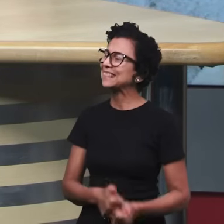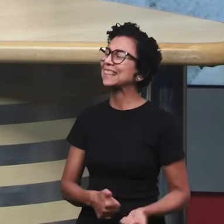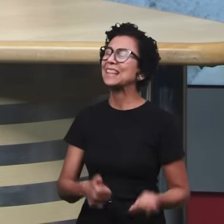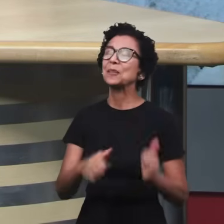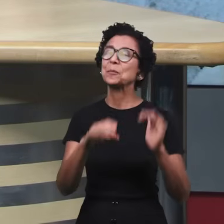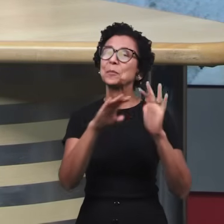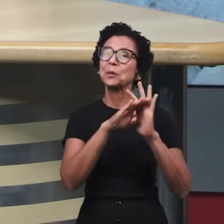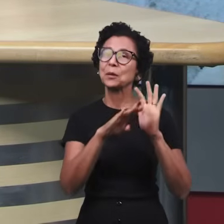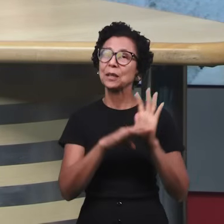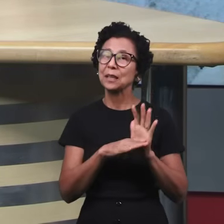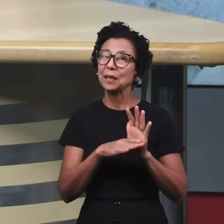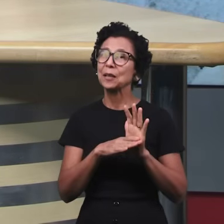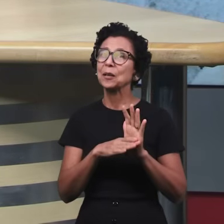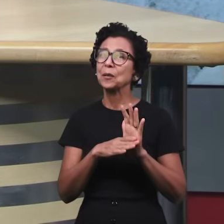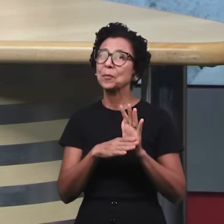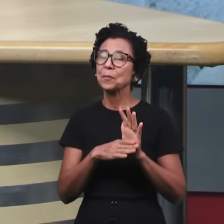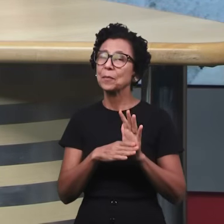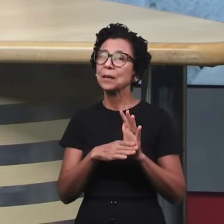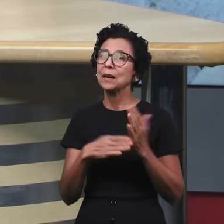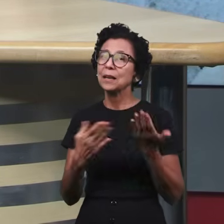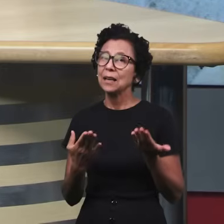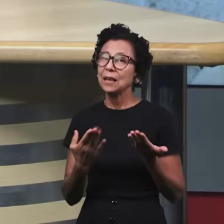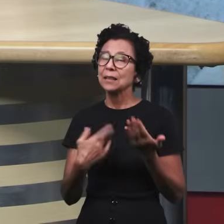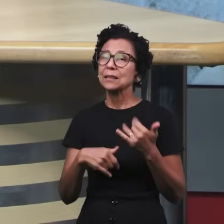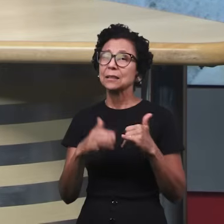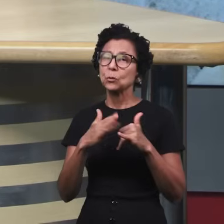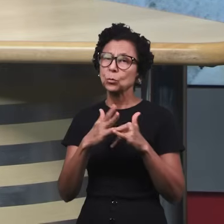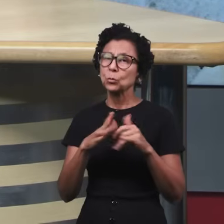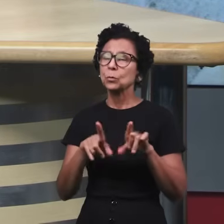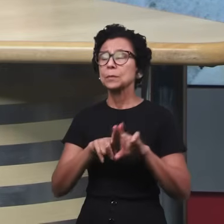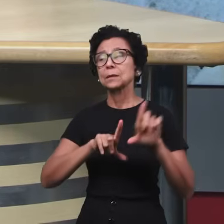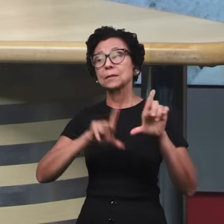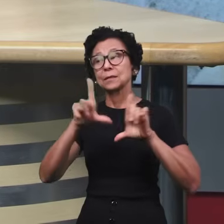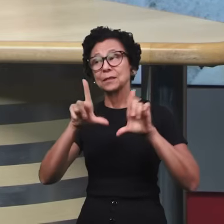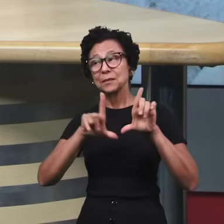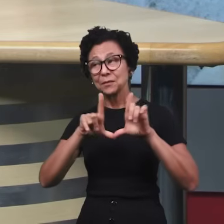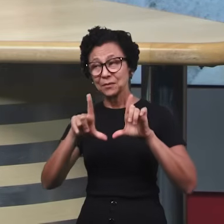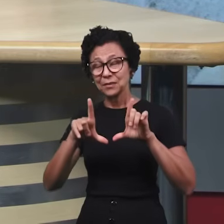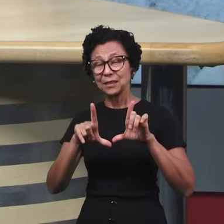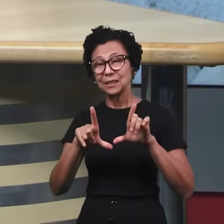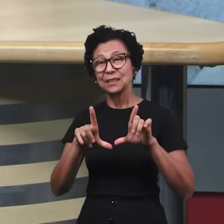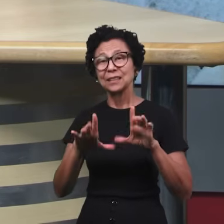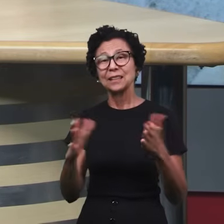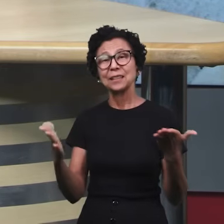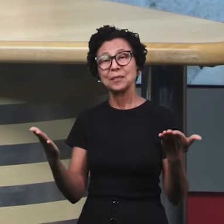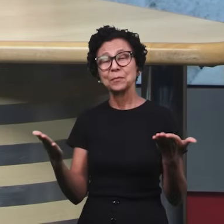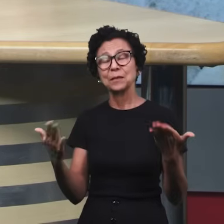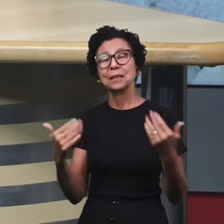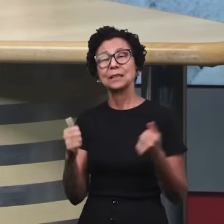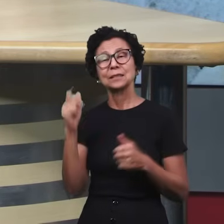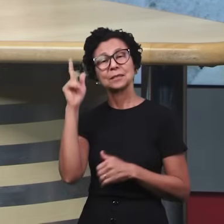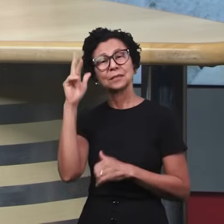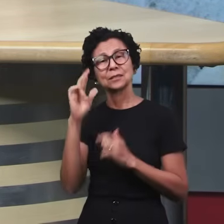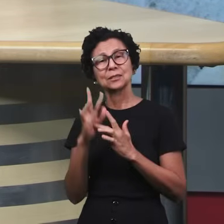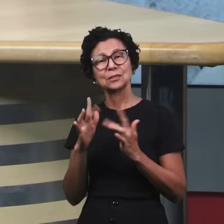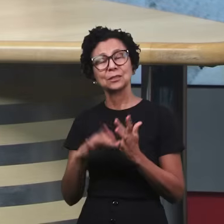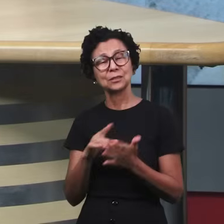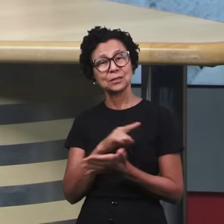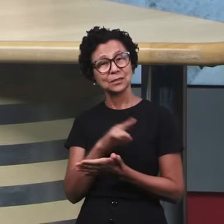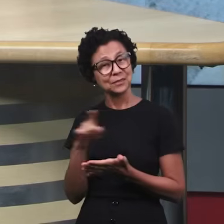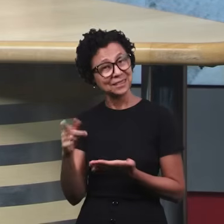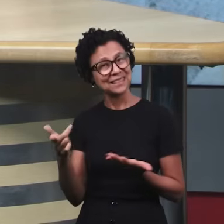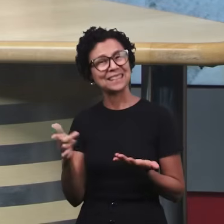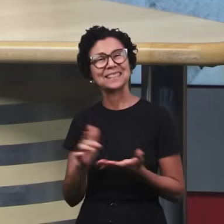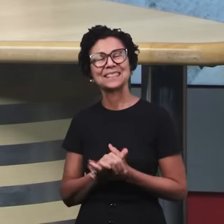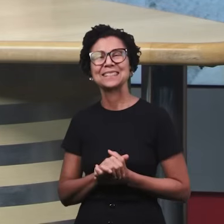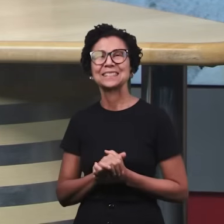para a TV, mas também ele está no YouTube. Então, nós desejamos a todos que nos acompanham a paz do Senhor Jesus e